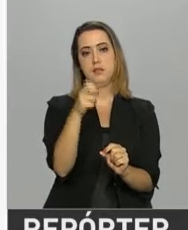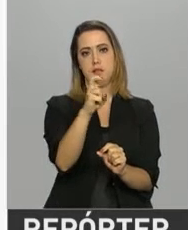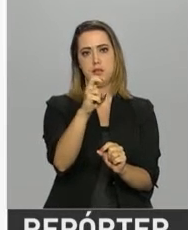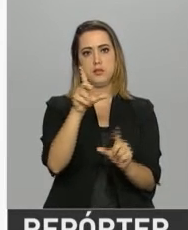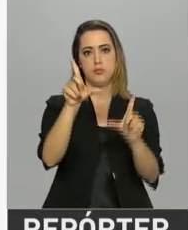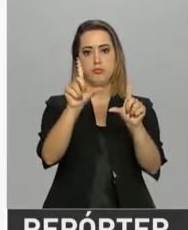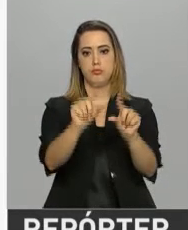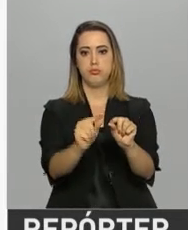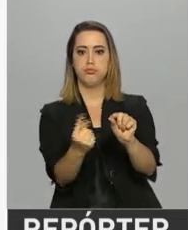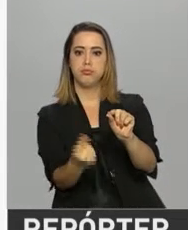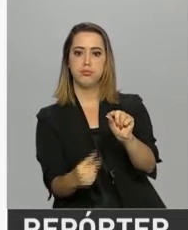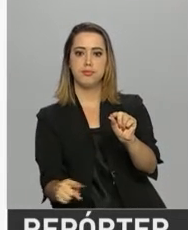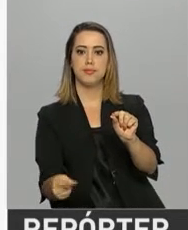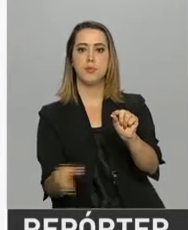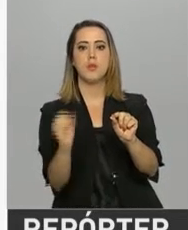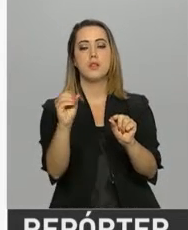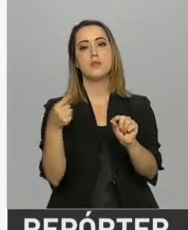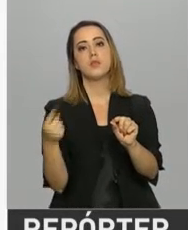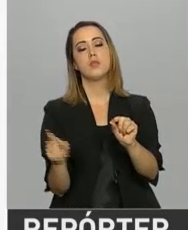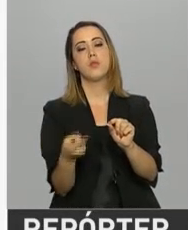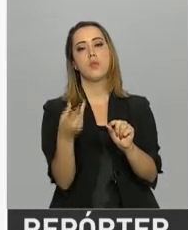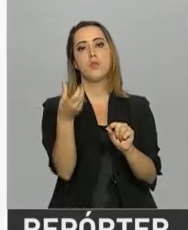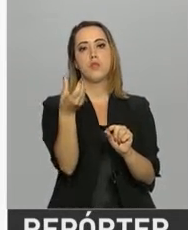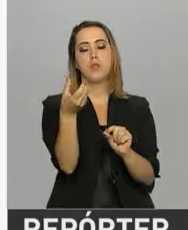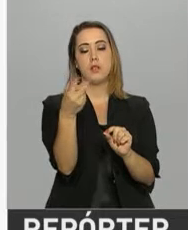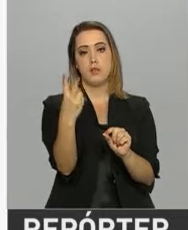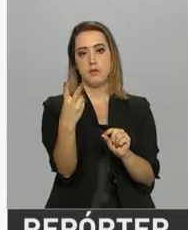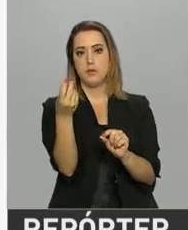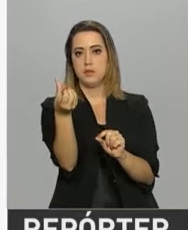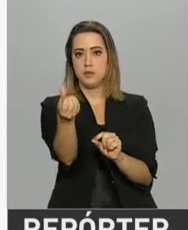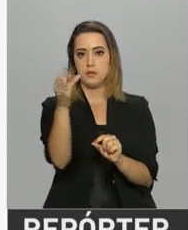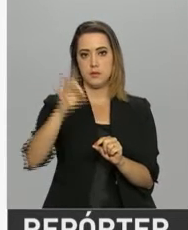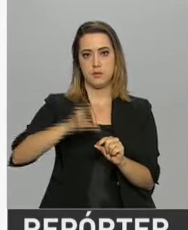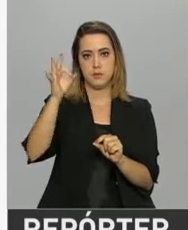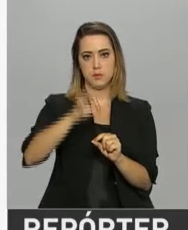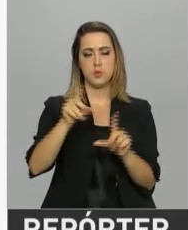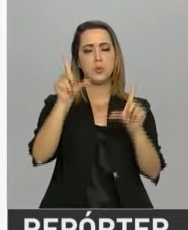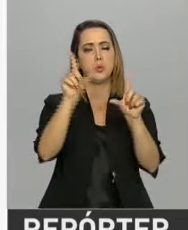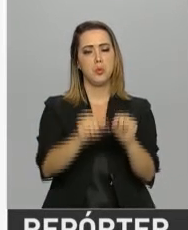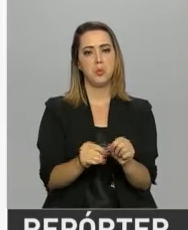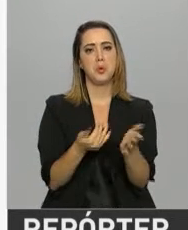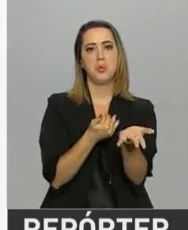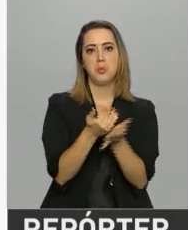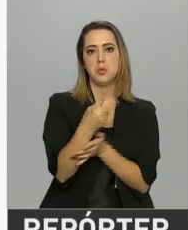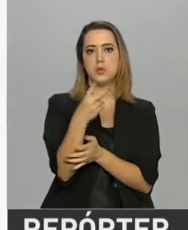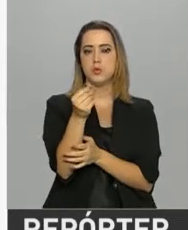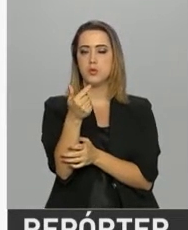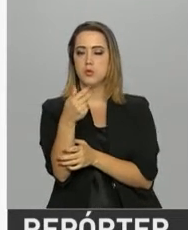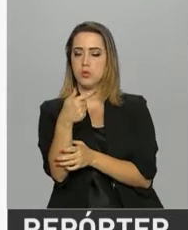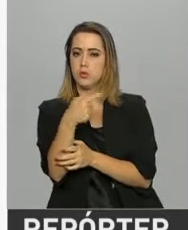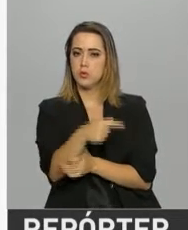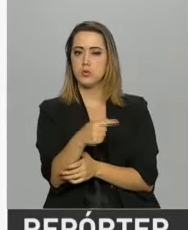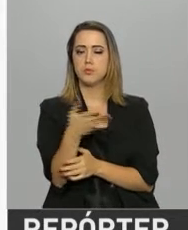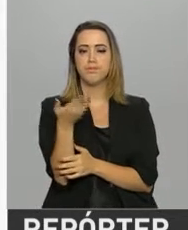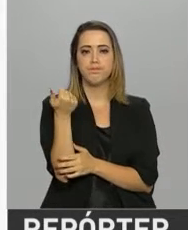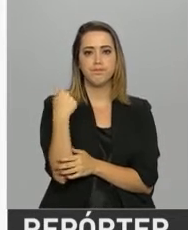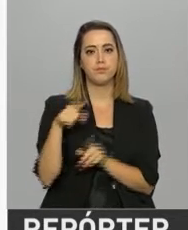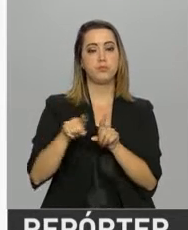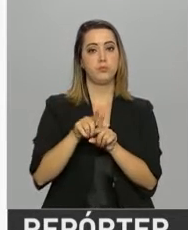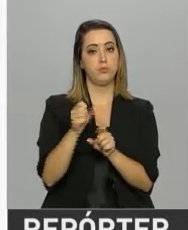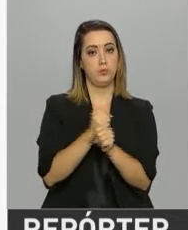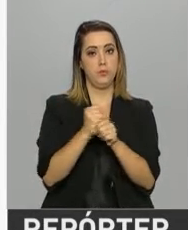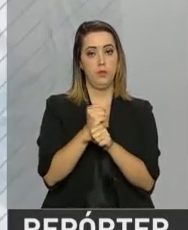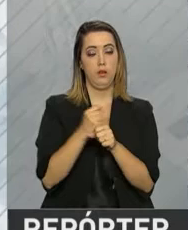0,26 por cento foi o menor resultado para o mês desde 2007 quando a taxa foi de 0,23 por cento